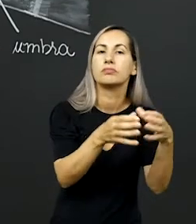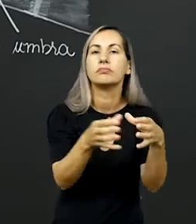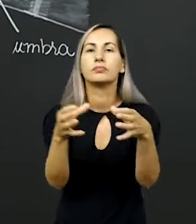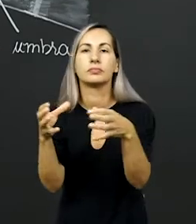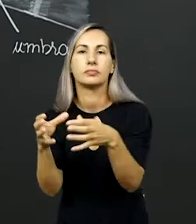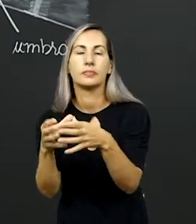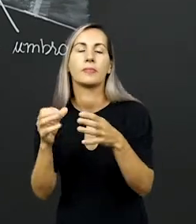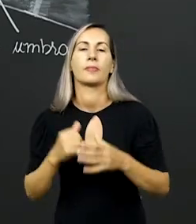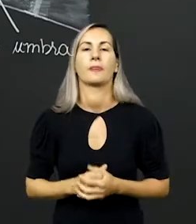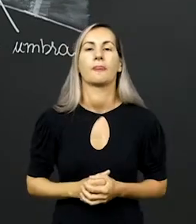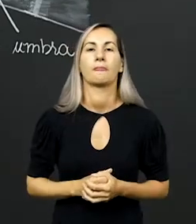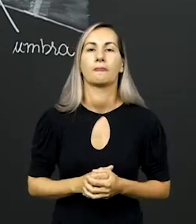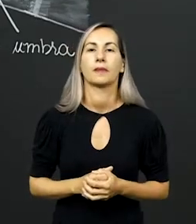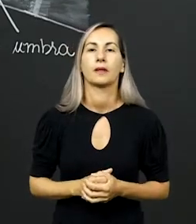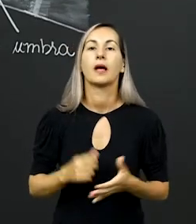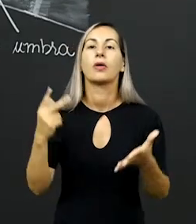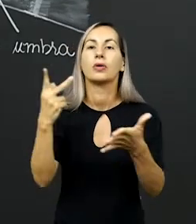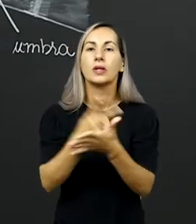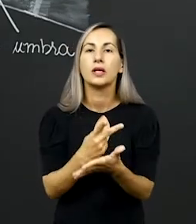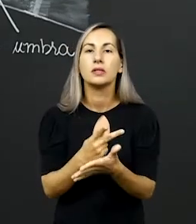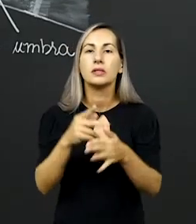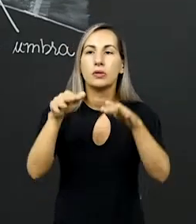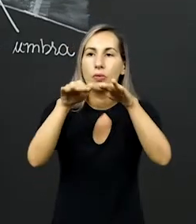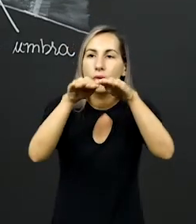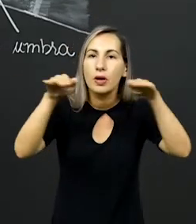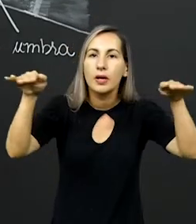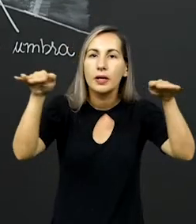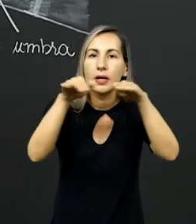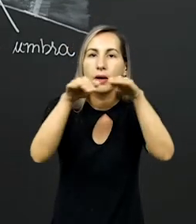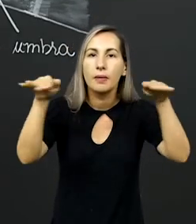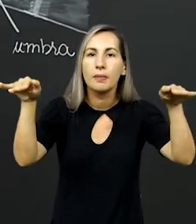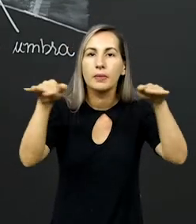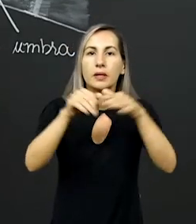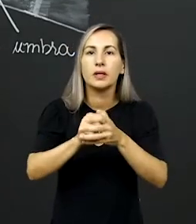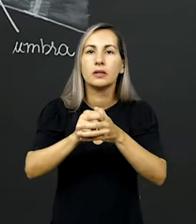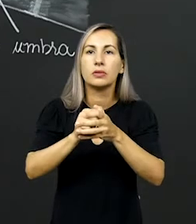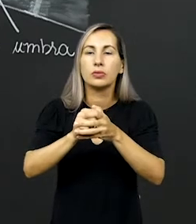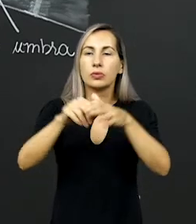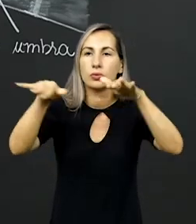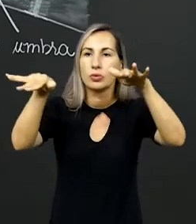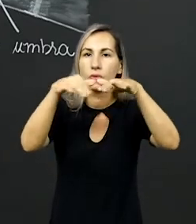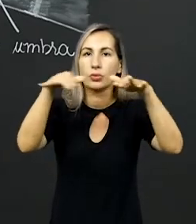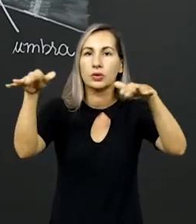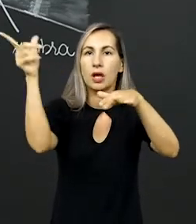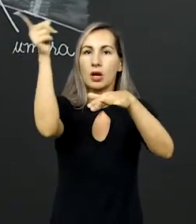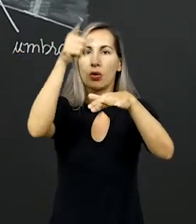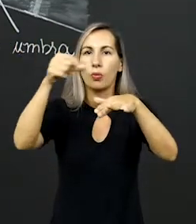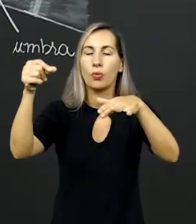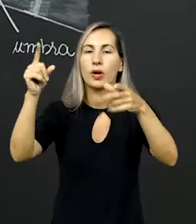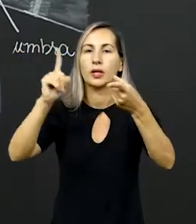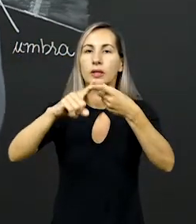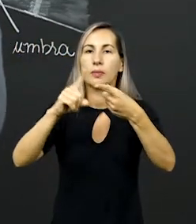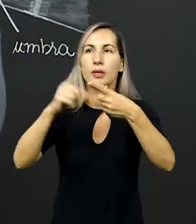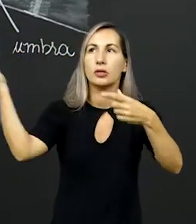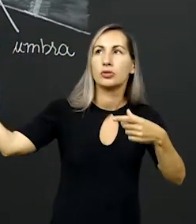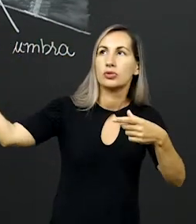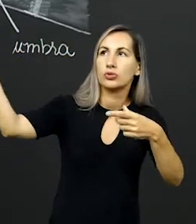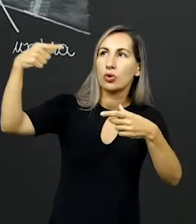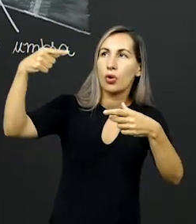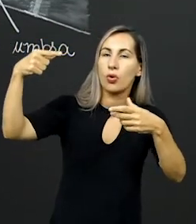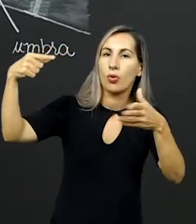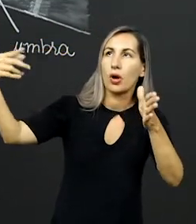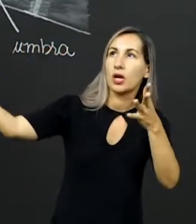momentos, acontece um alinhamento entre a posição da Lua e do Sol. Então, repare, a luz do Sol está chegando na